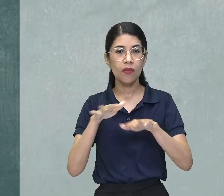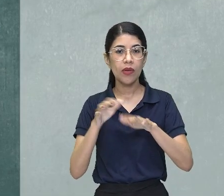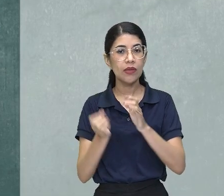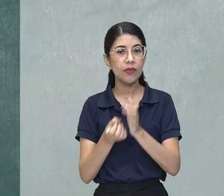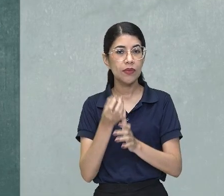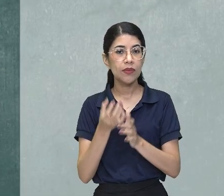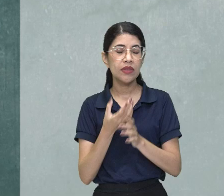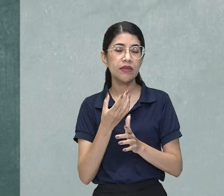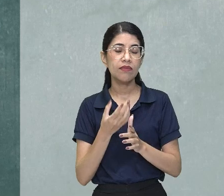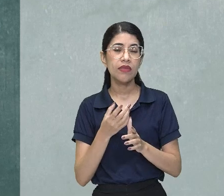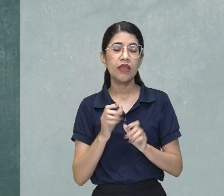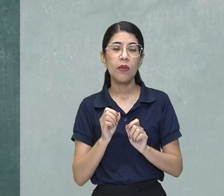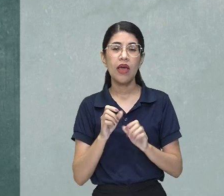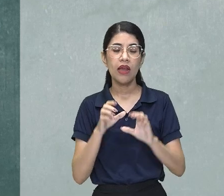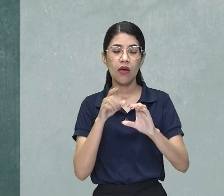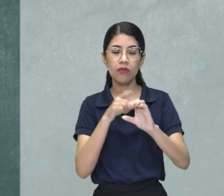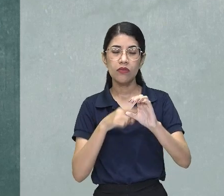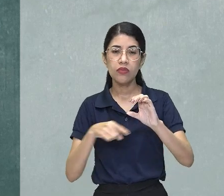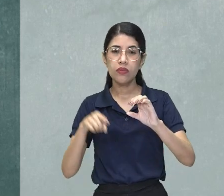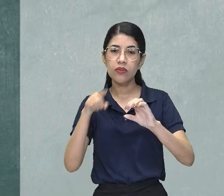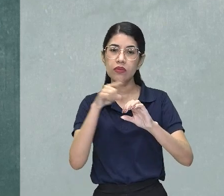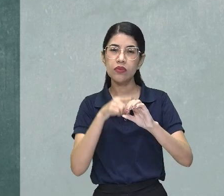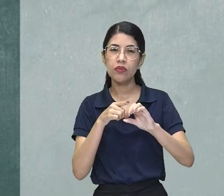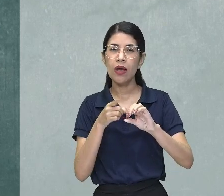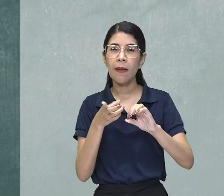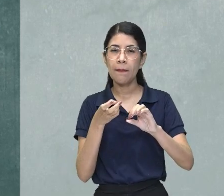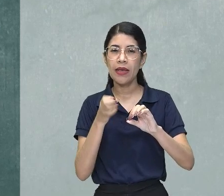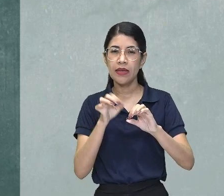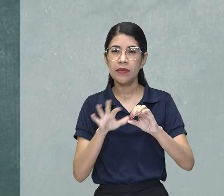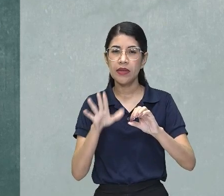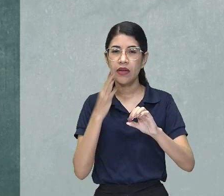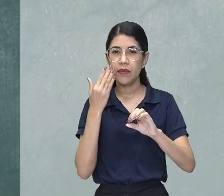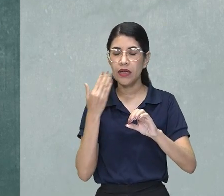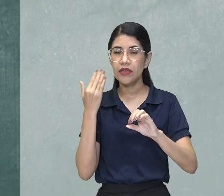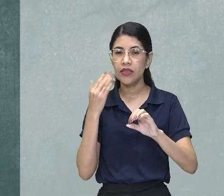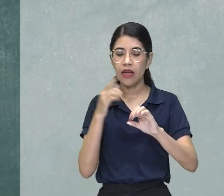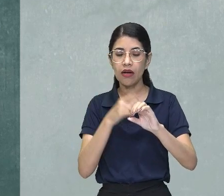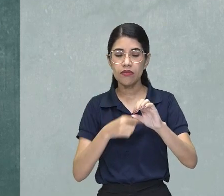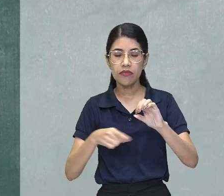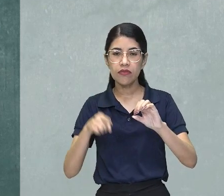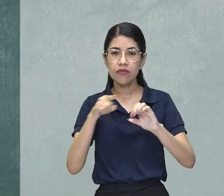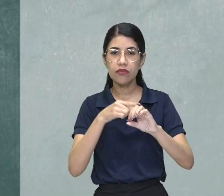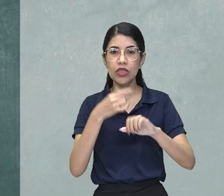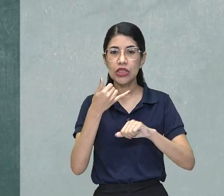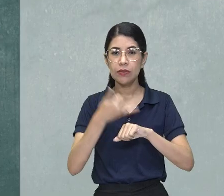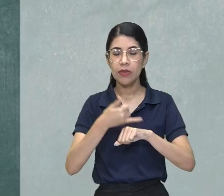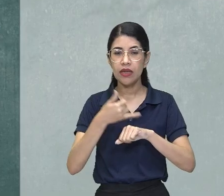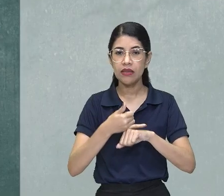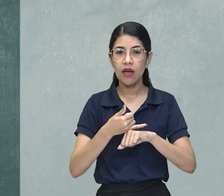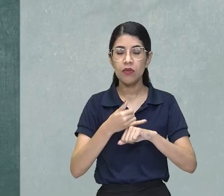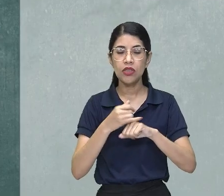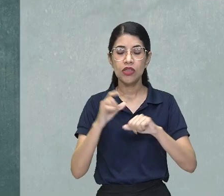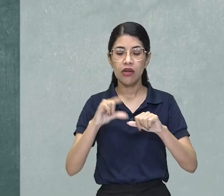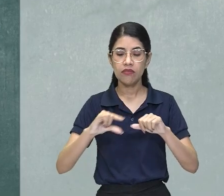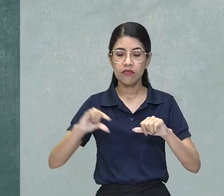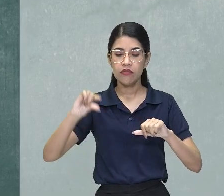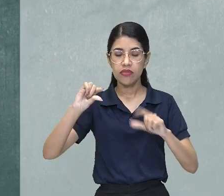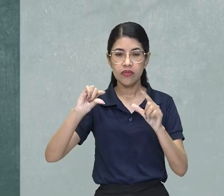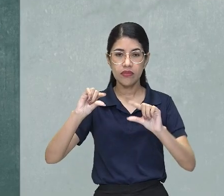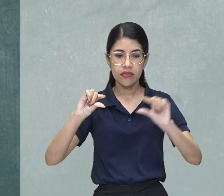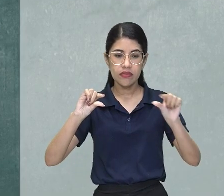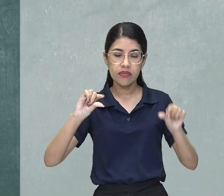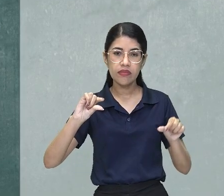era basicamente uma esfera, como vocês podem observar, uma esfera metálica, com dois tubos